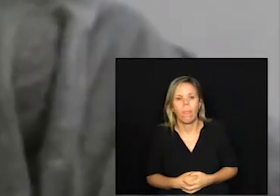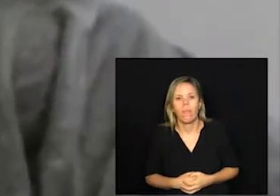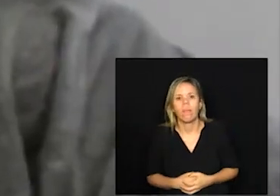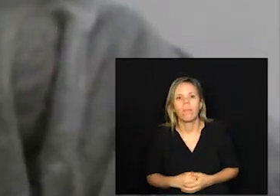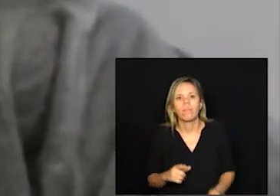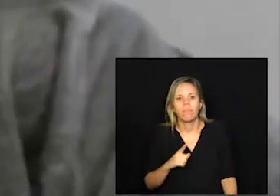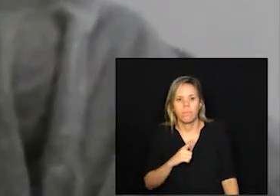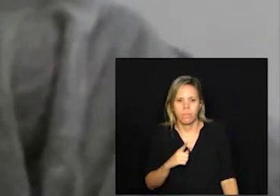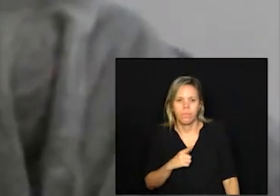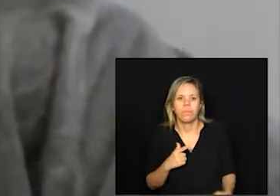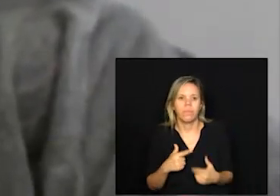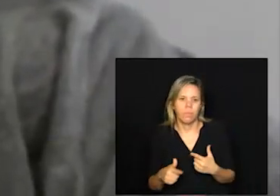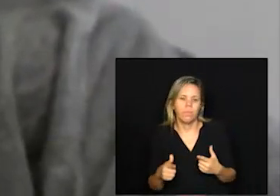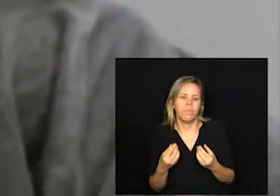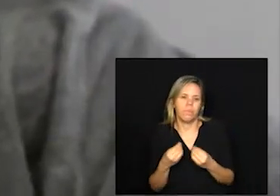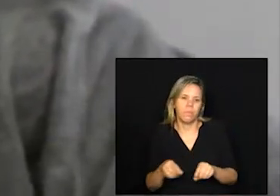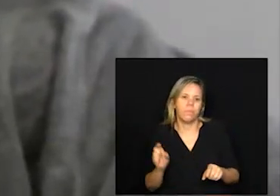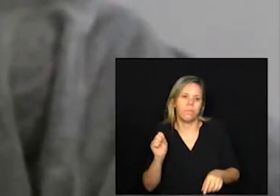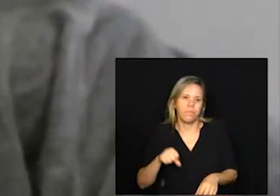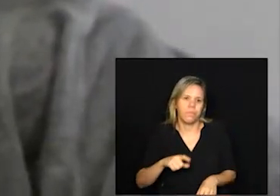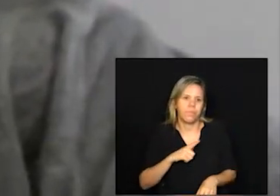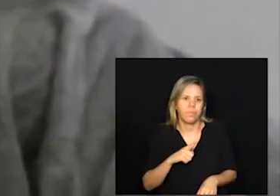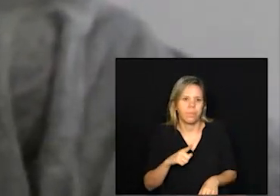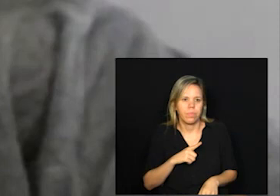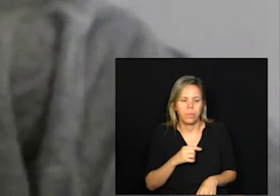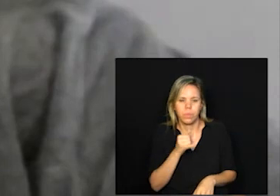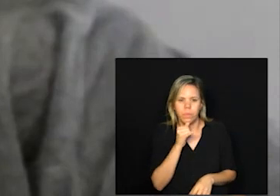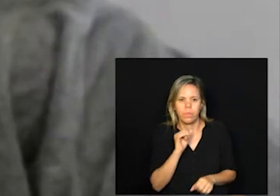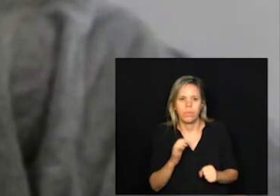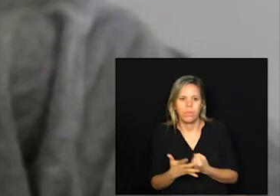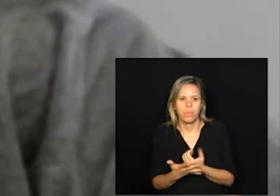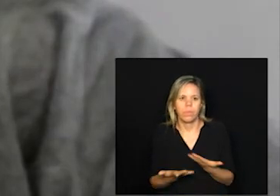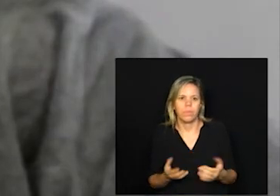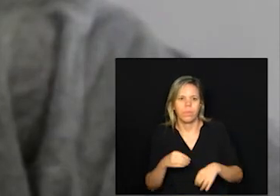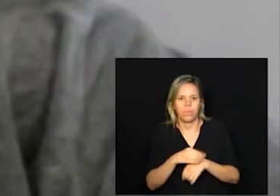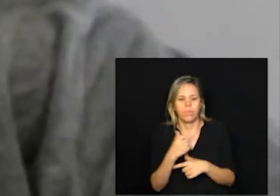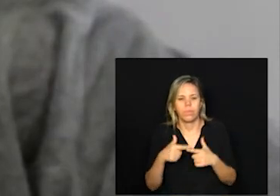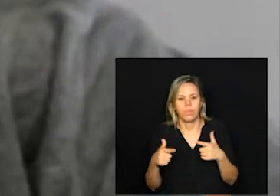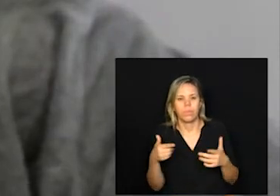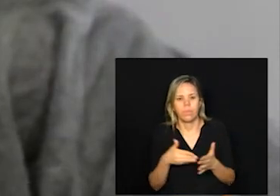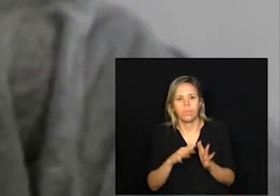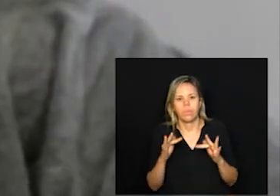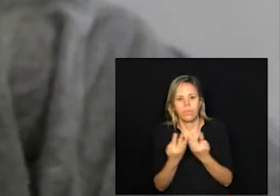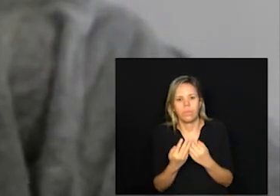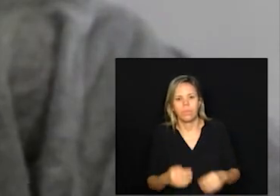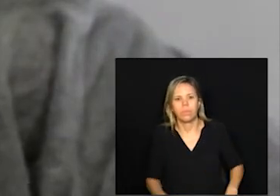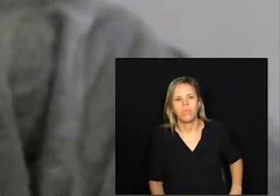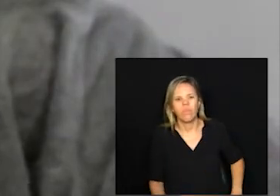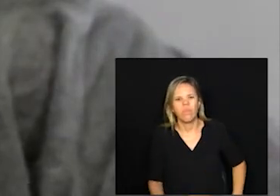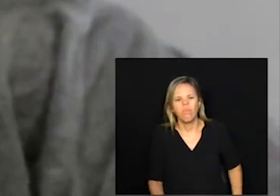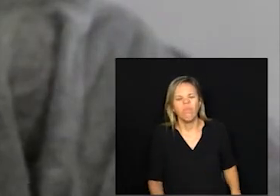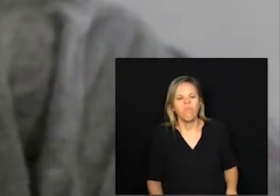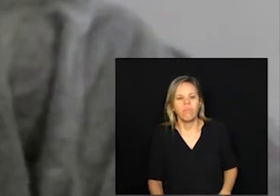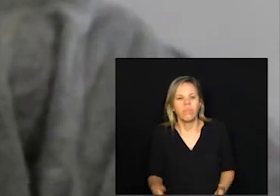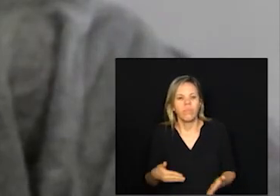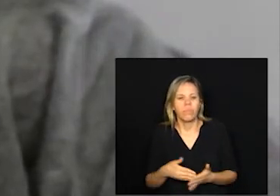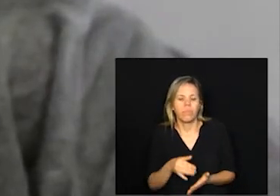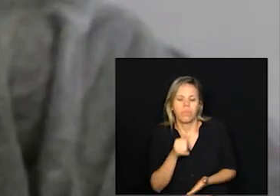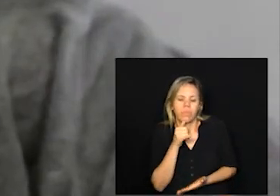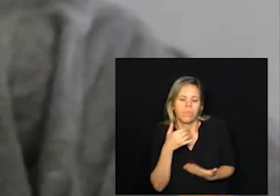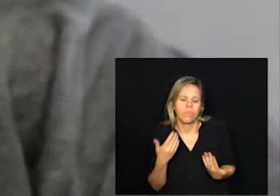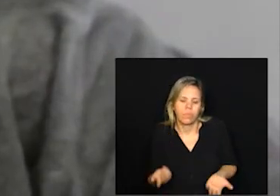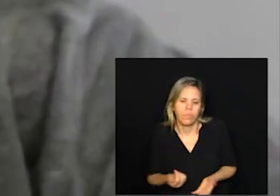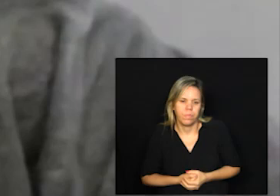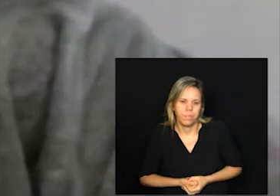teve impacto? Teve, né? A questão da pandemia, ela trouxe dificuldades para as famílias, que impossibilitou,